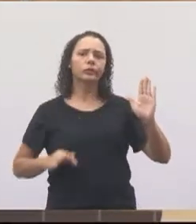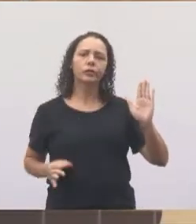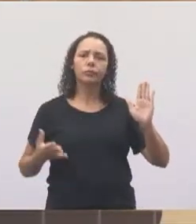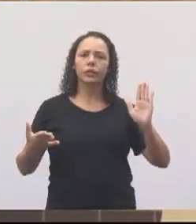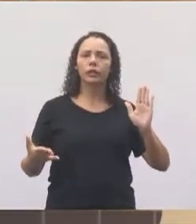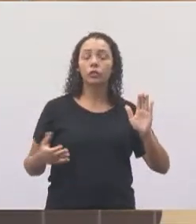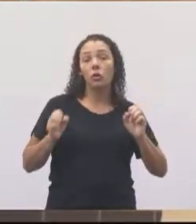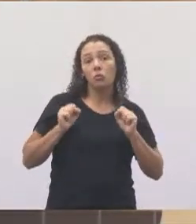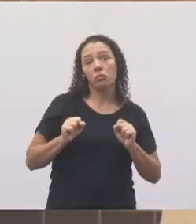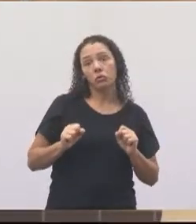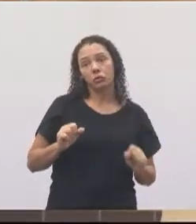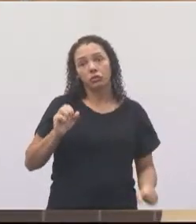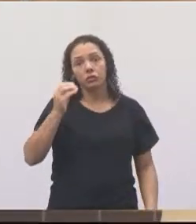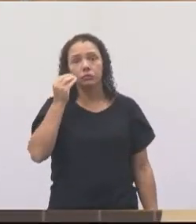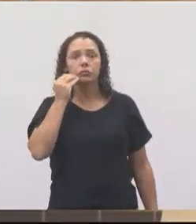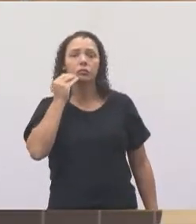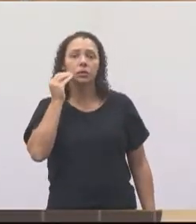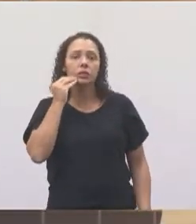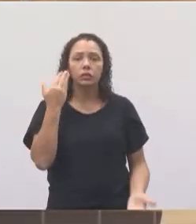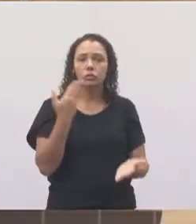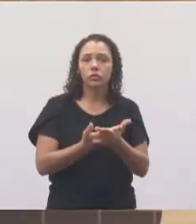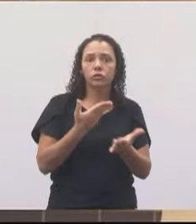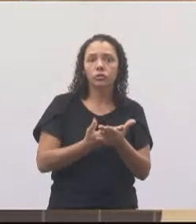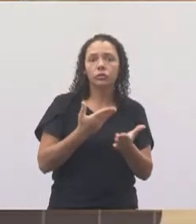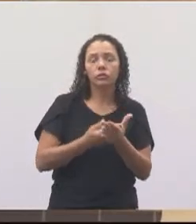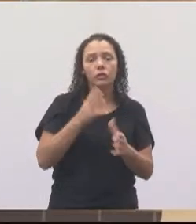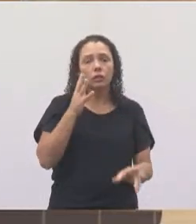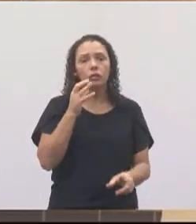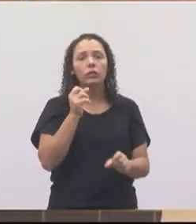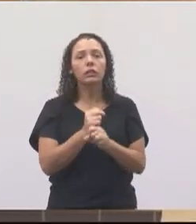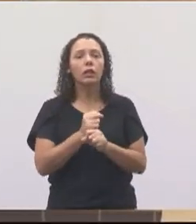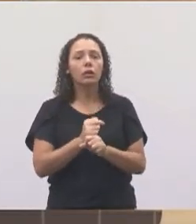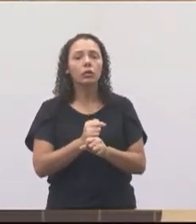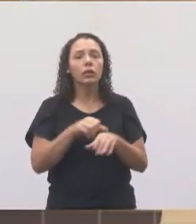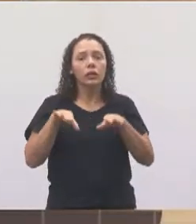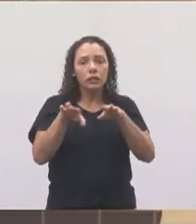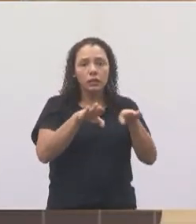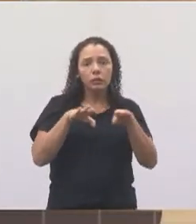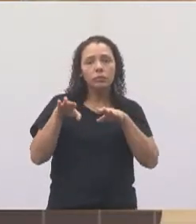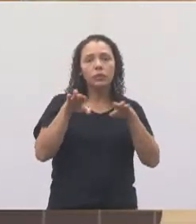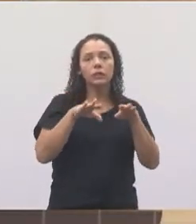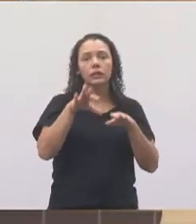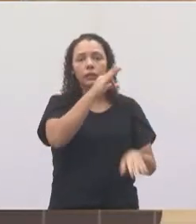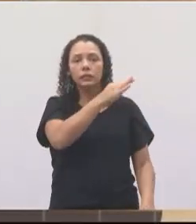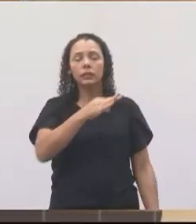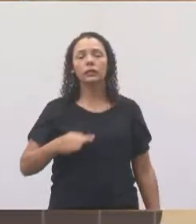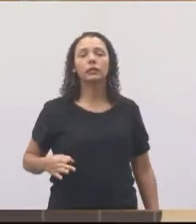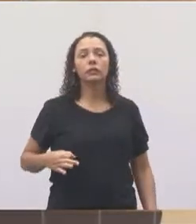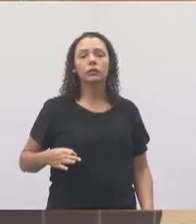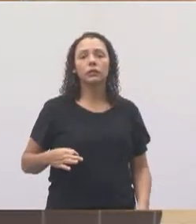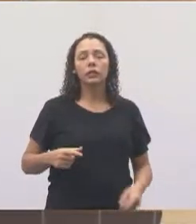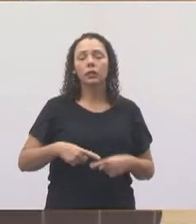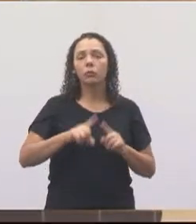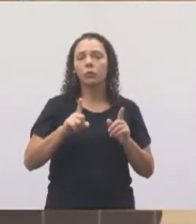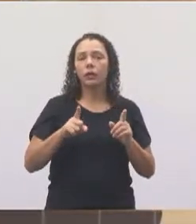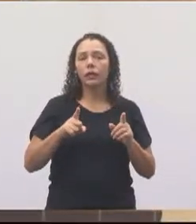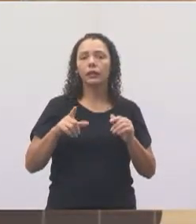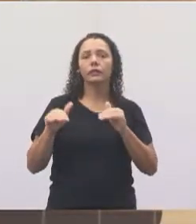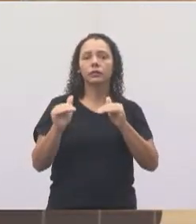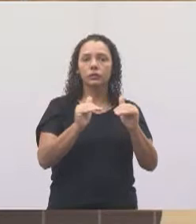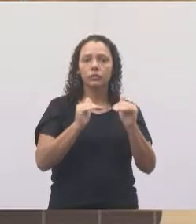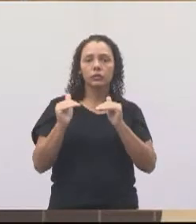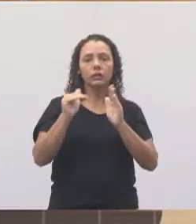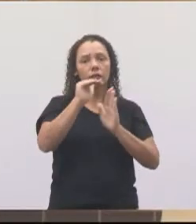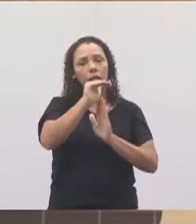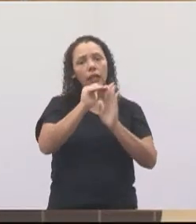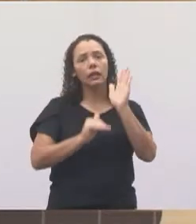uma oportunidade de fazer um estudo do cálculo atuarial e manter essa alíquota, mas condicionado aí a